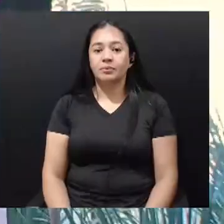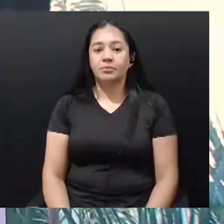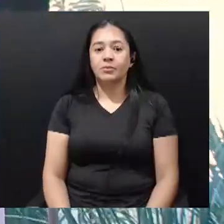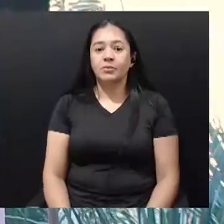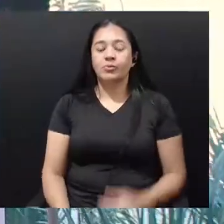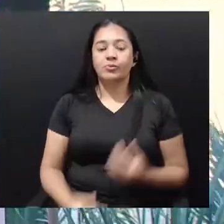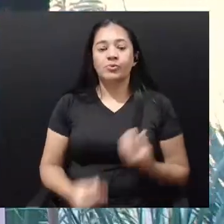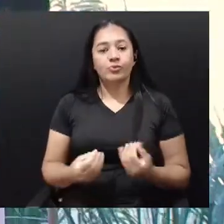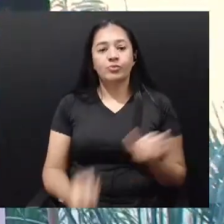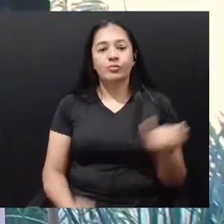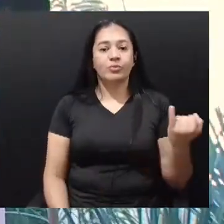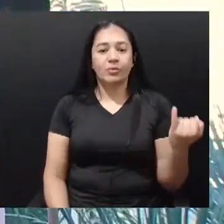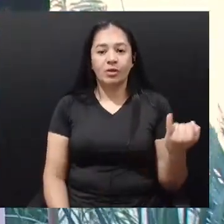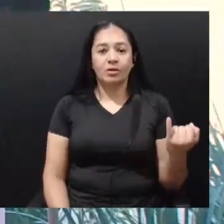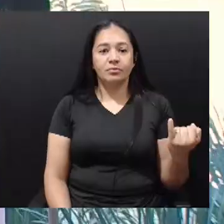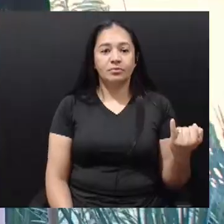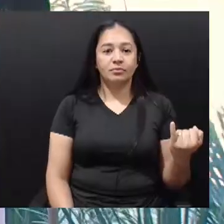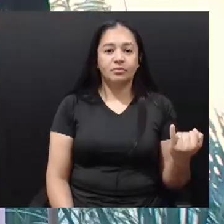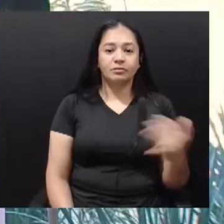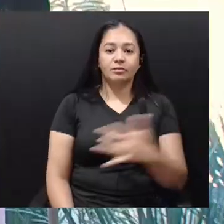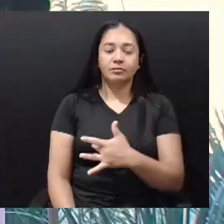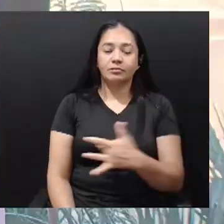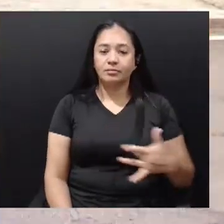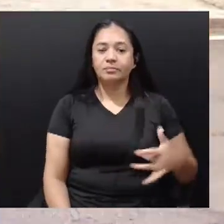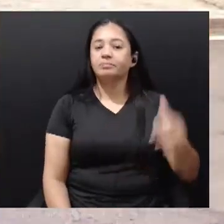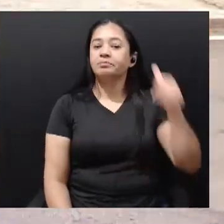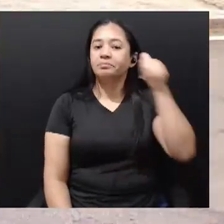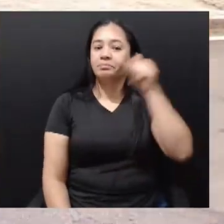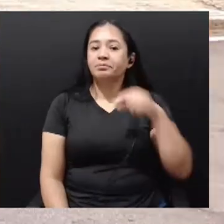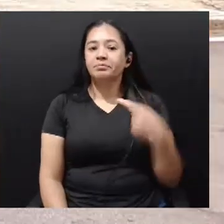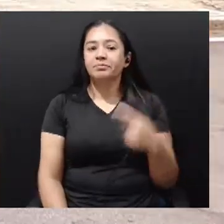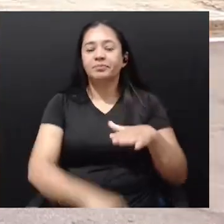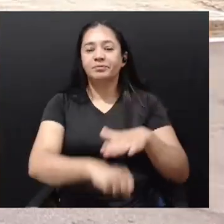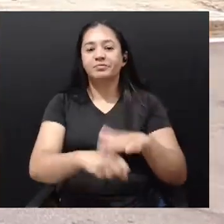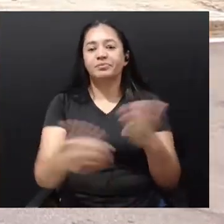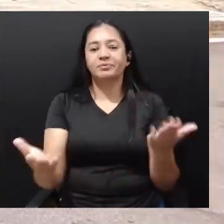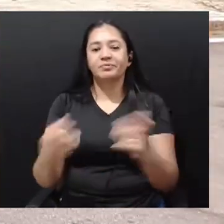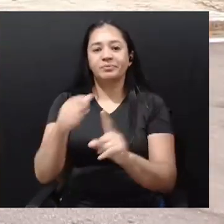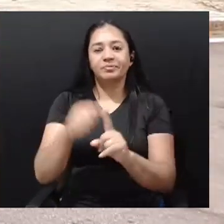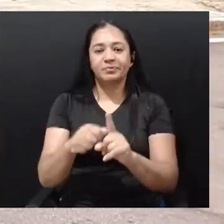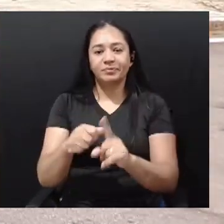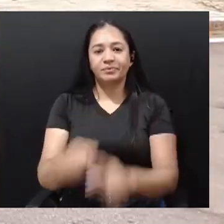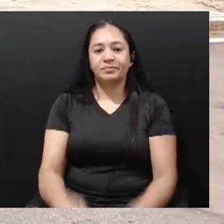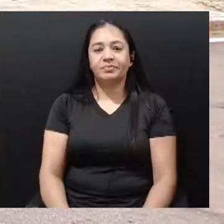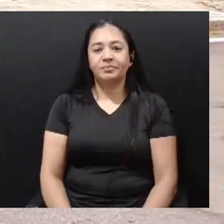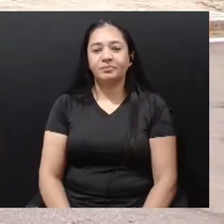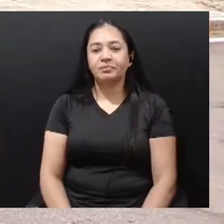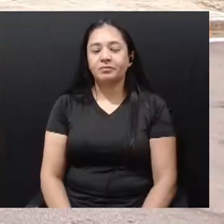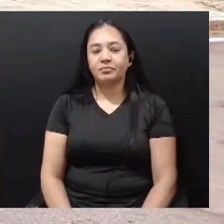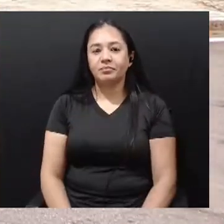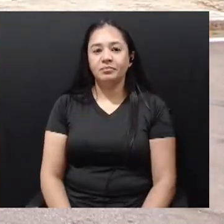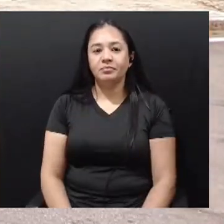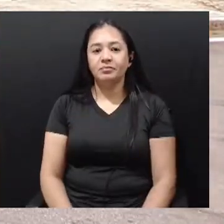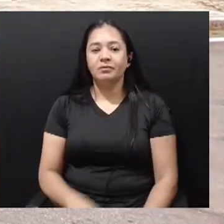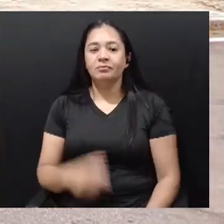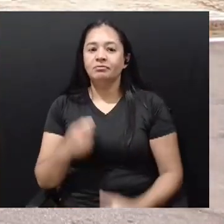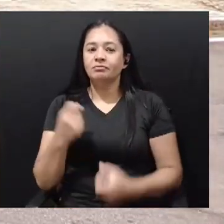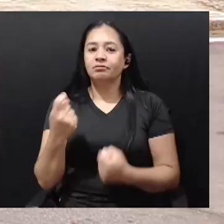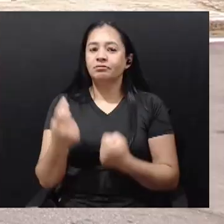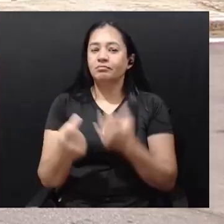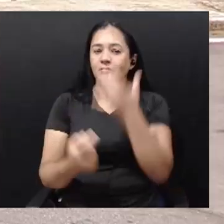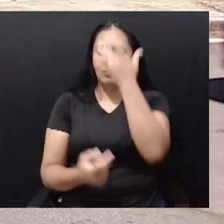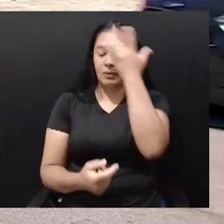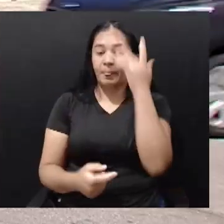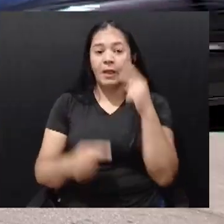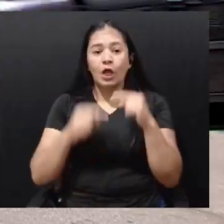isso para a saúde da mulher, a gente faz esse mês. Bom, muita gente tem dúvida, claro que a maioria é mulher,